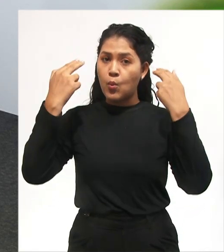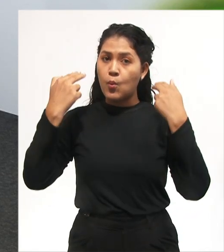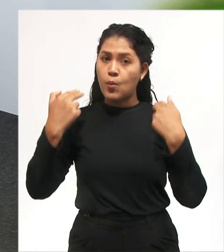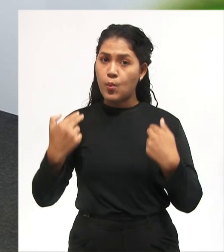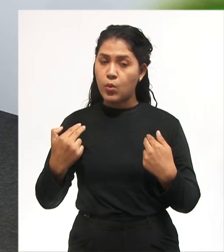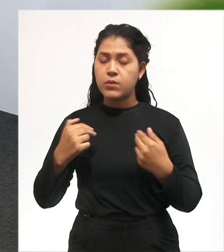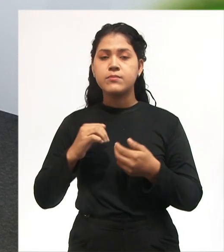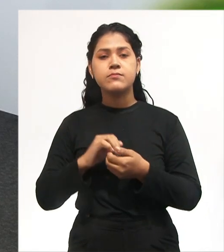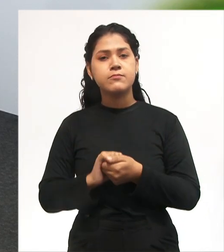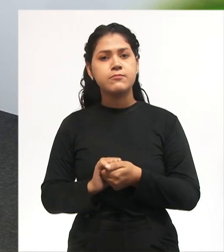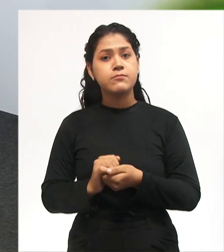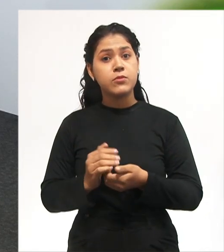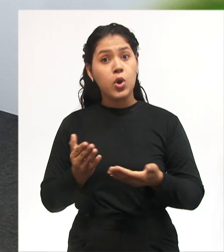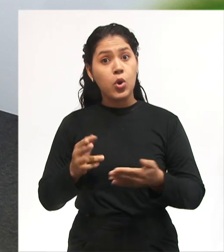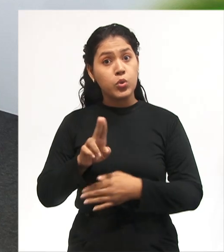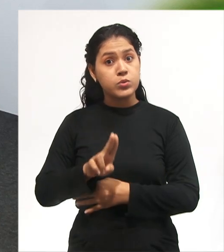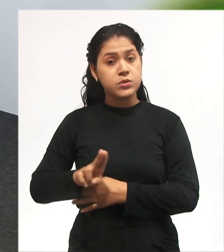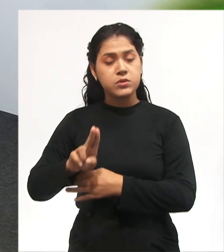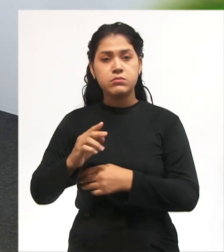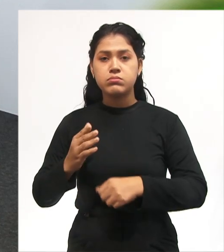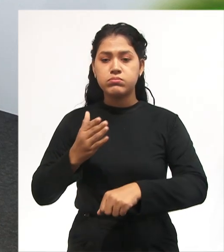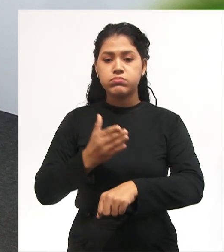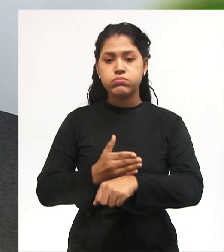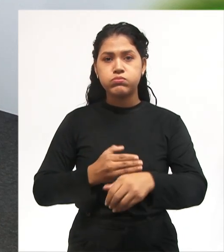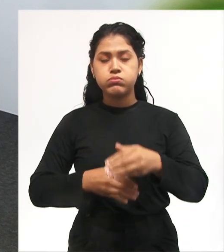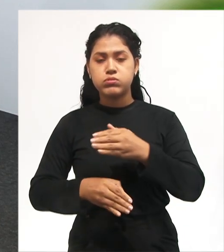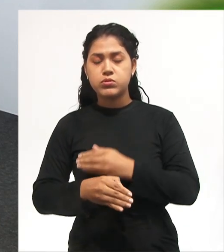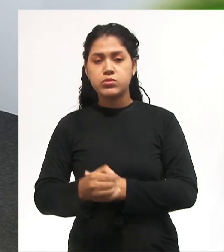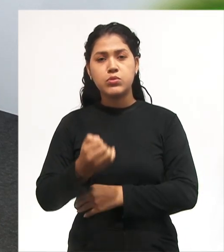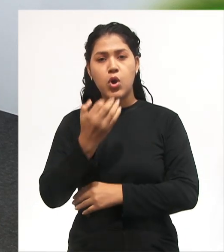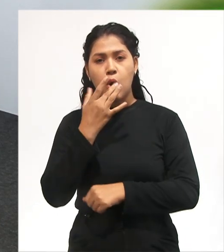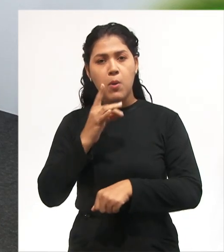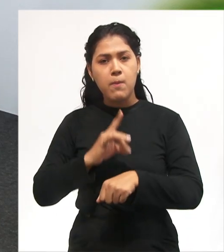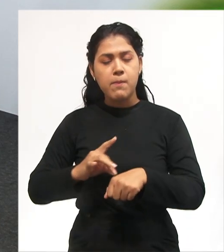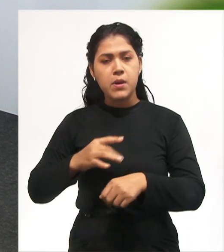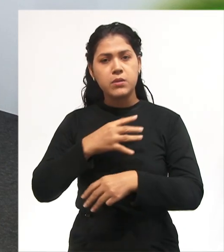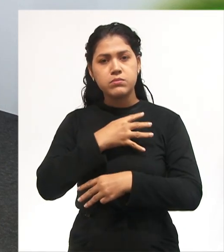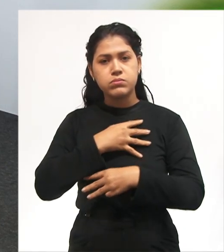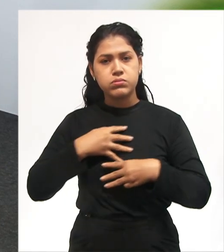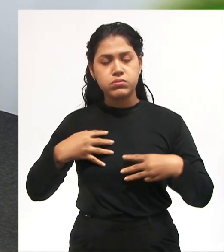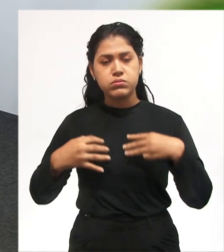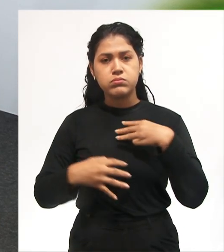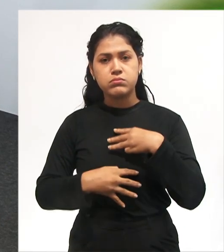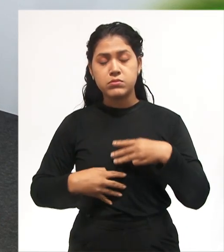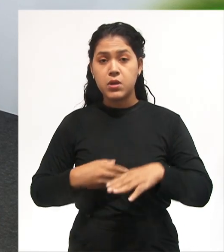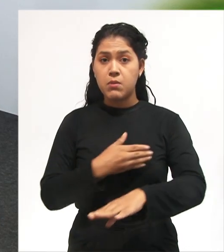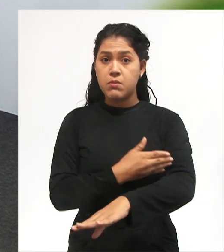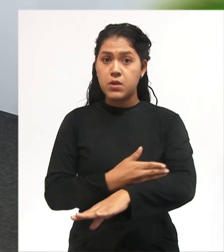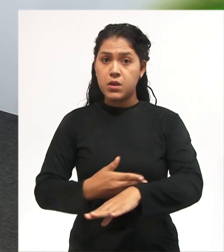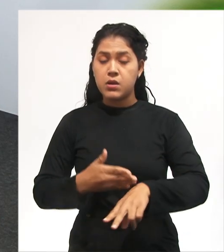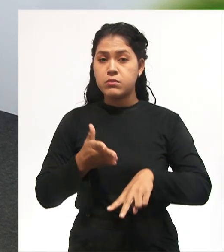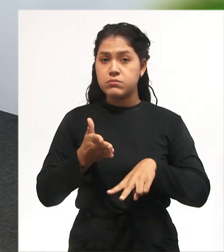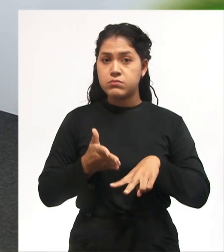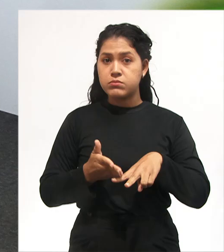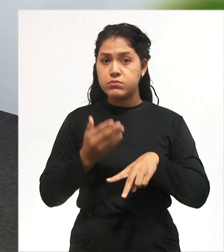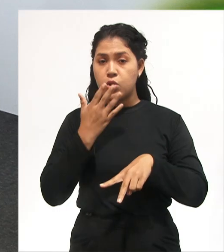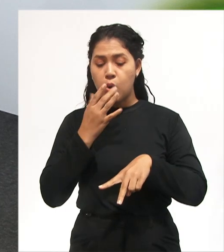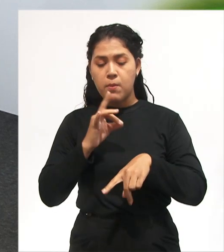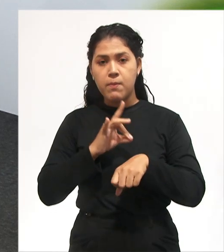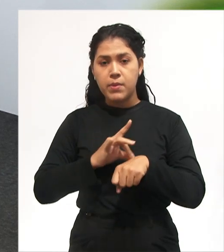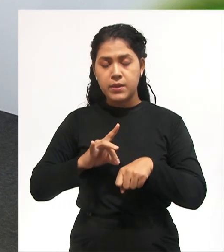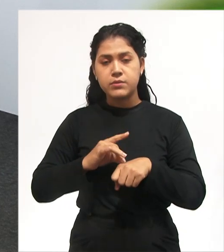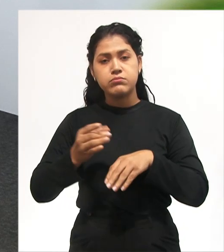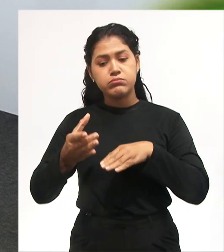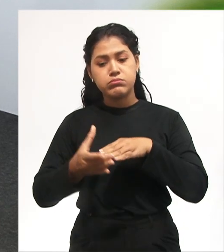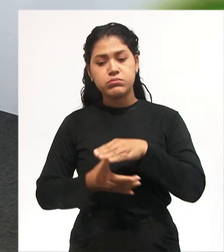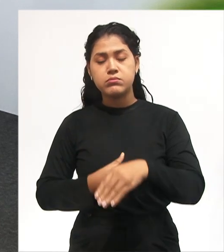caso. Estou utilizando uma blusa preta com detalhes brancos, uma calça preta e uma sandália colorida.